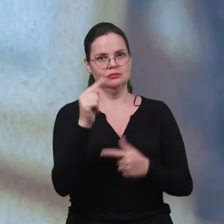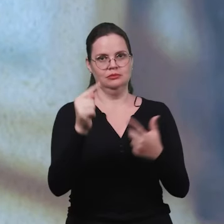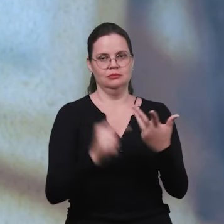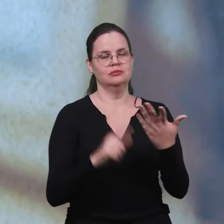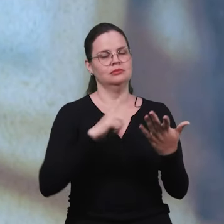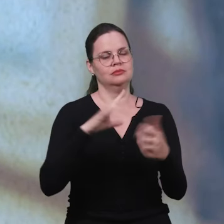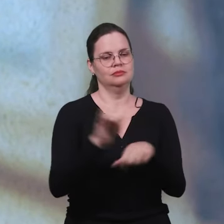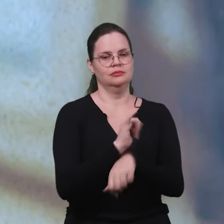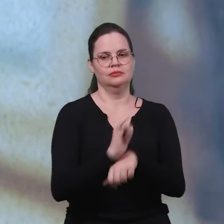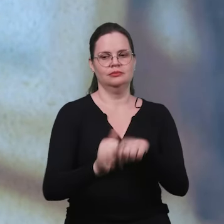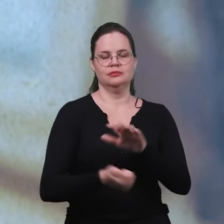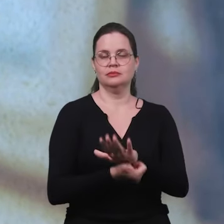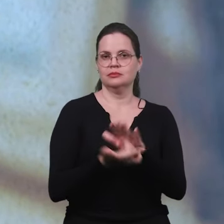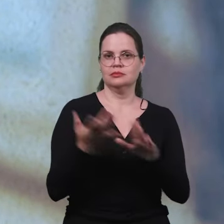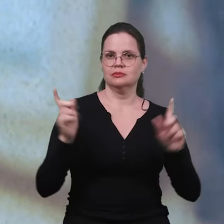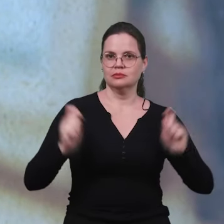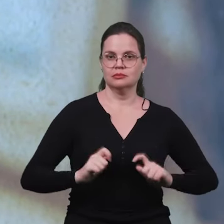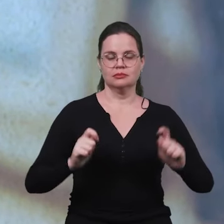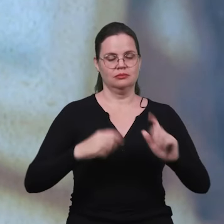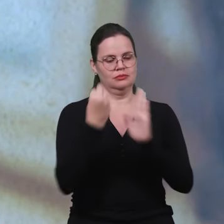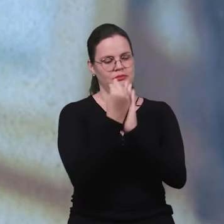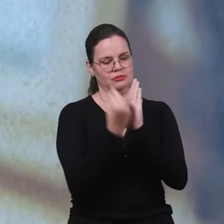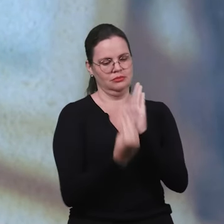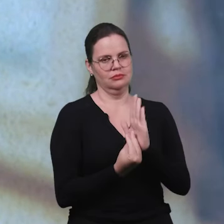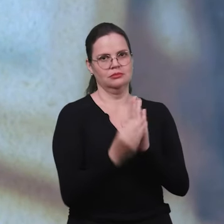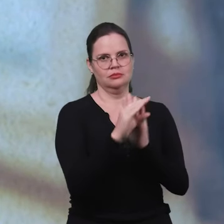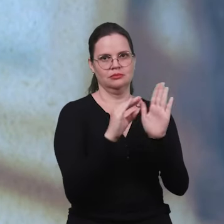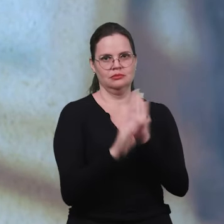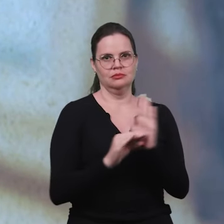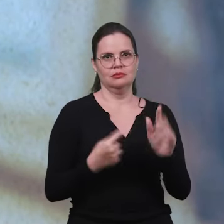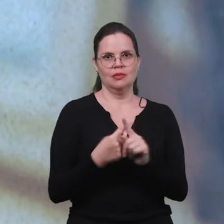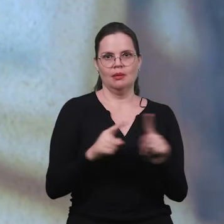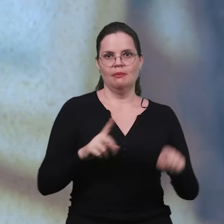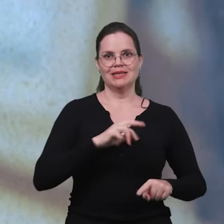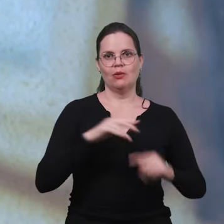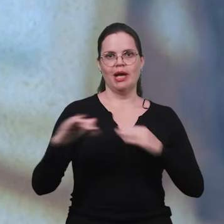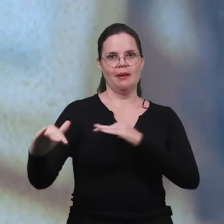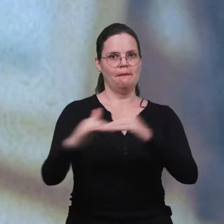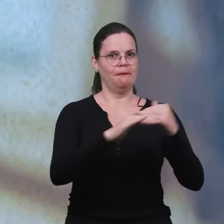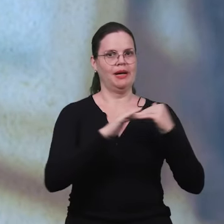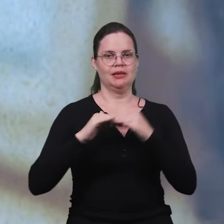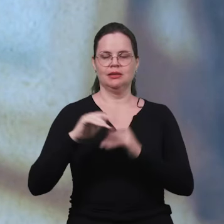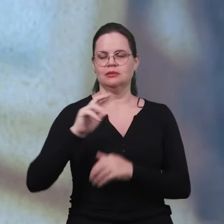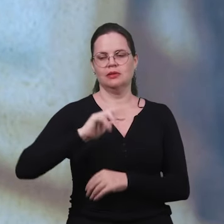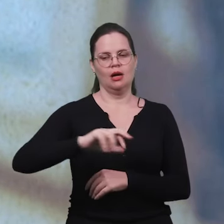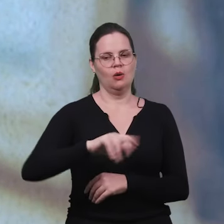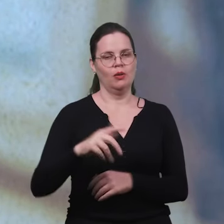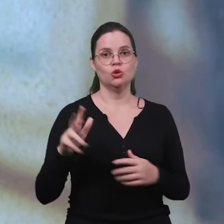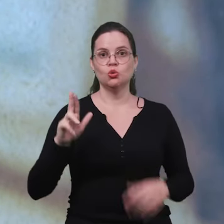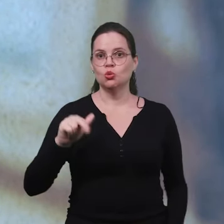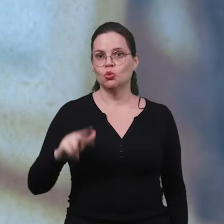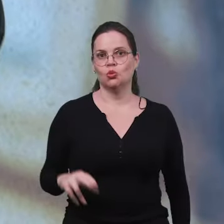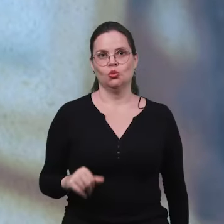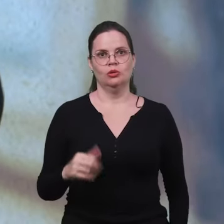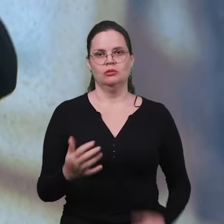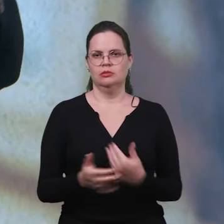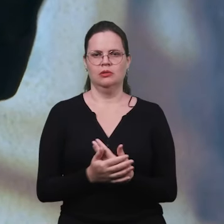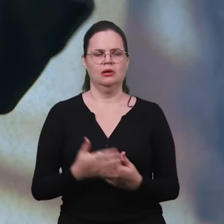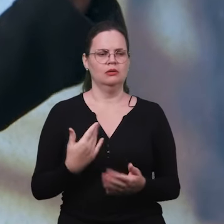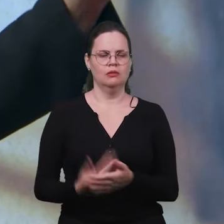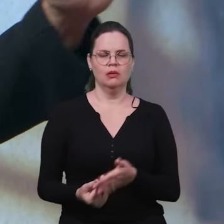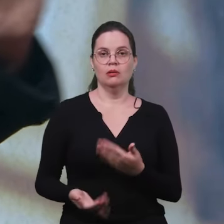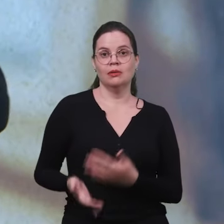várias estratégias, né, várias cláusulas que podem ser inseridas, mas não é padrão, não vai ser padrão, nunca vai ser, independente do valor